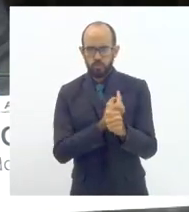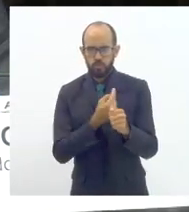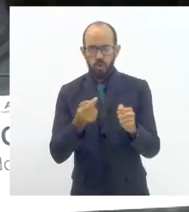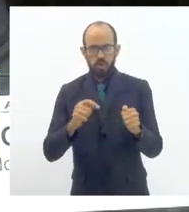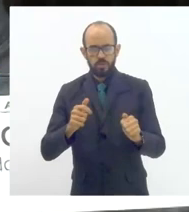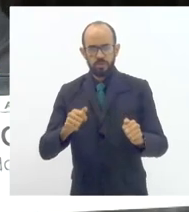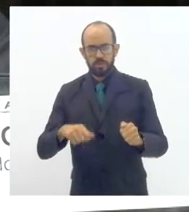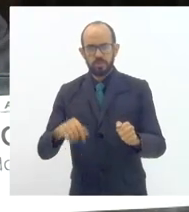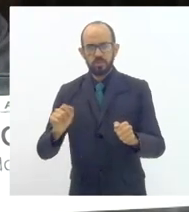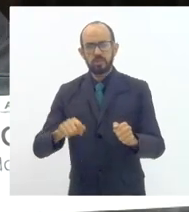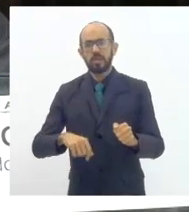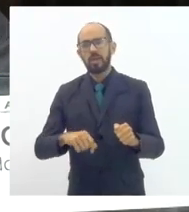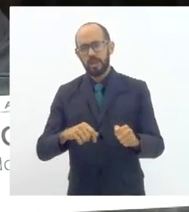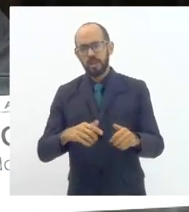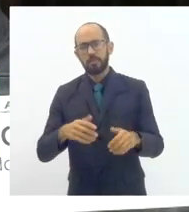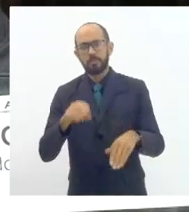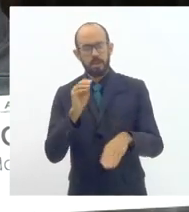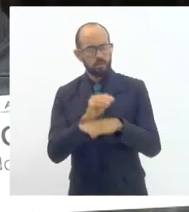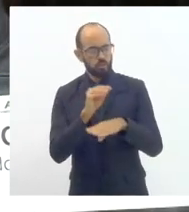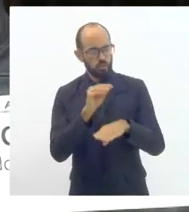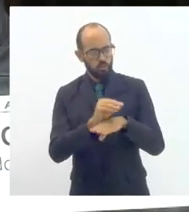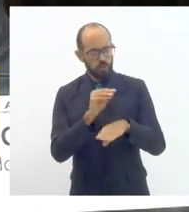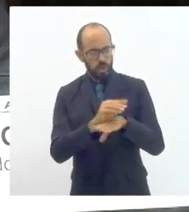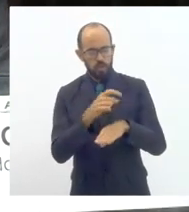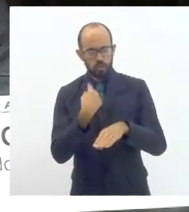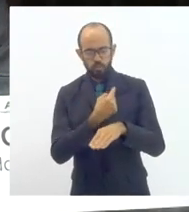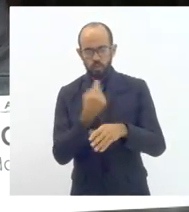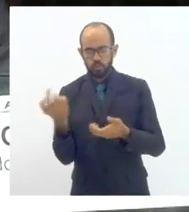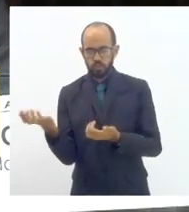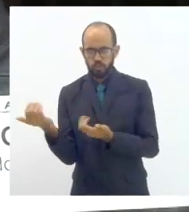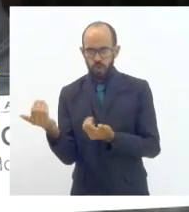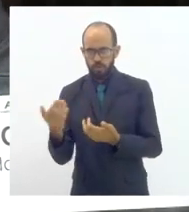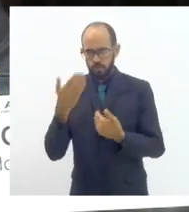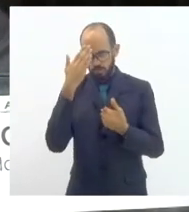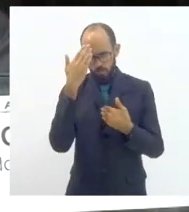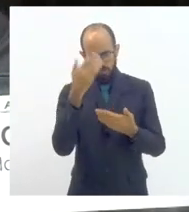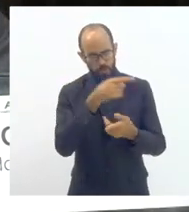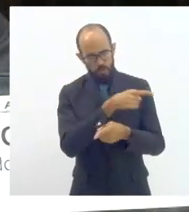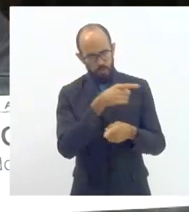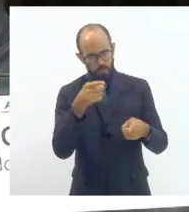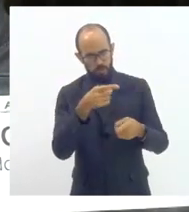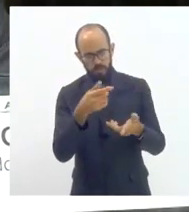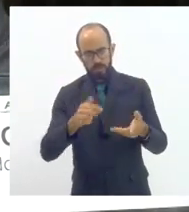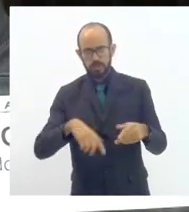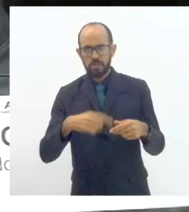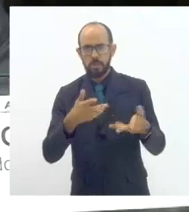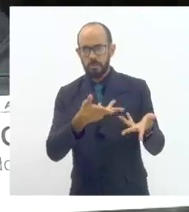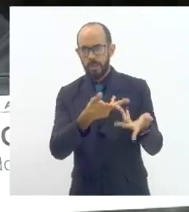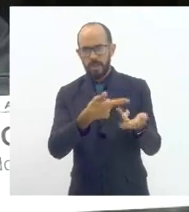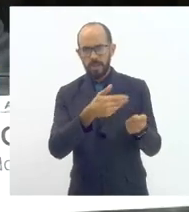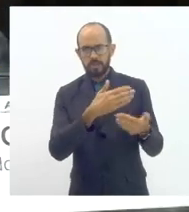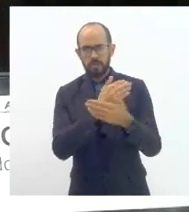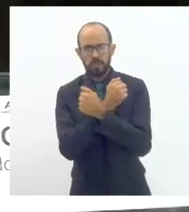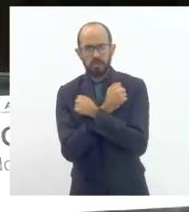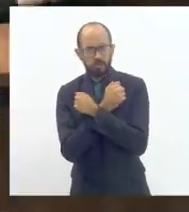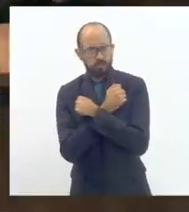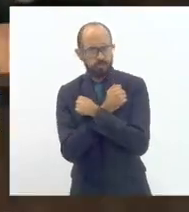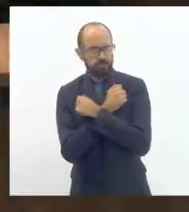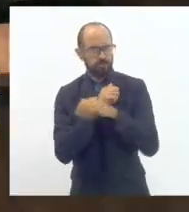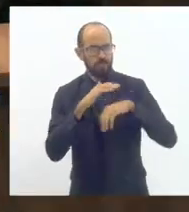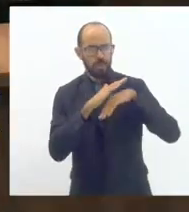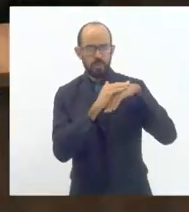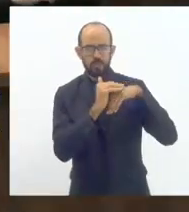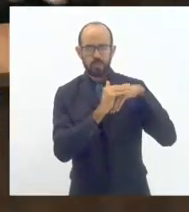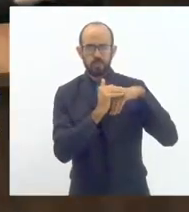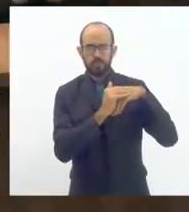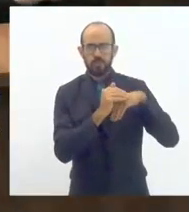vidas para estar cuidando das nossas meninas e dos nossos meninos. Muito obrigado, vocês merecem realmente todo o nosso carinho e agradecimento.